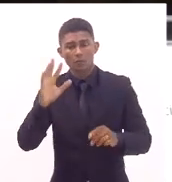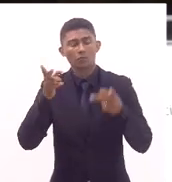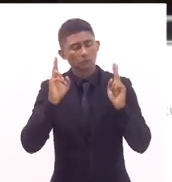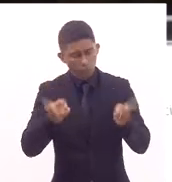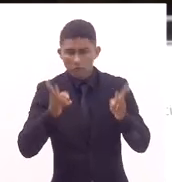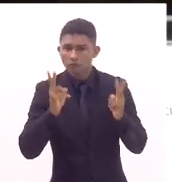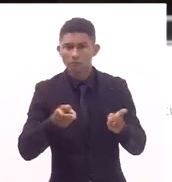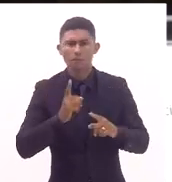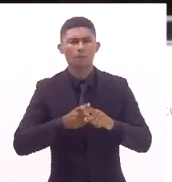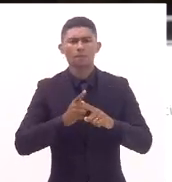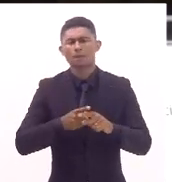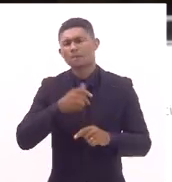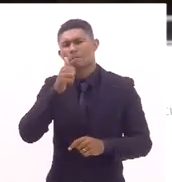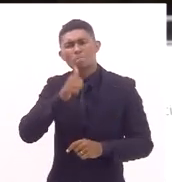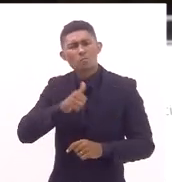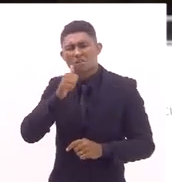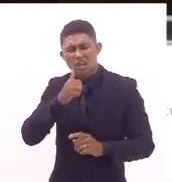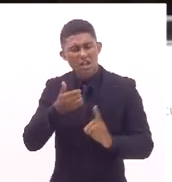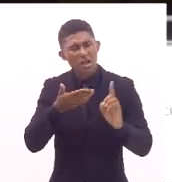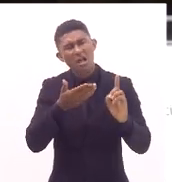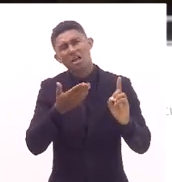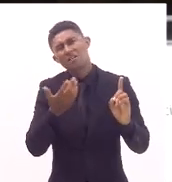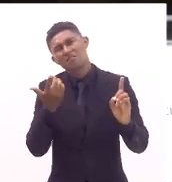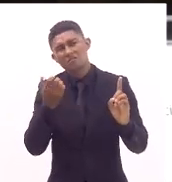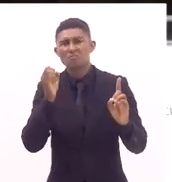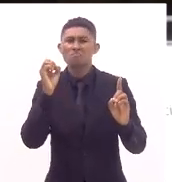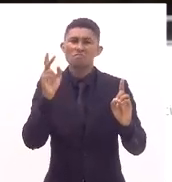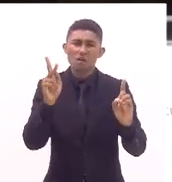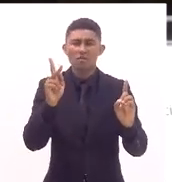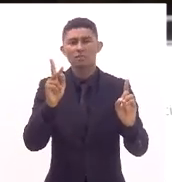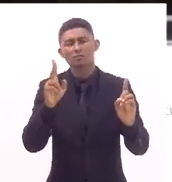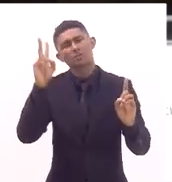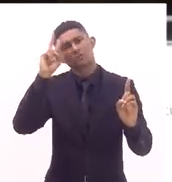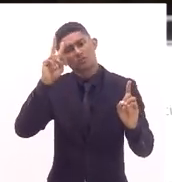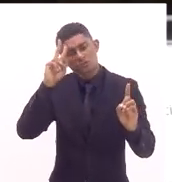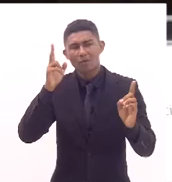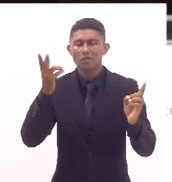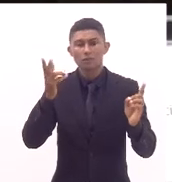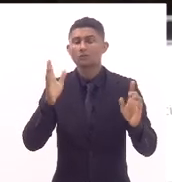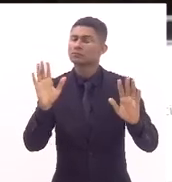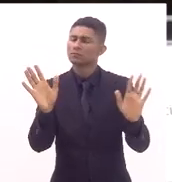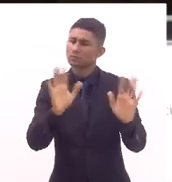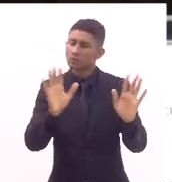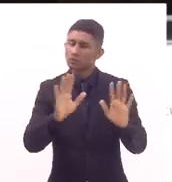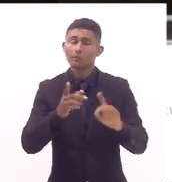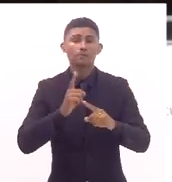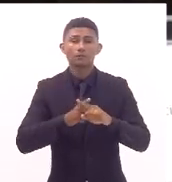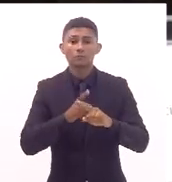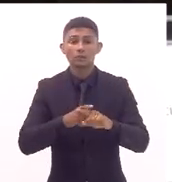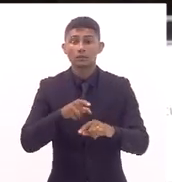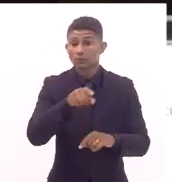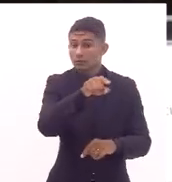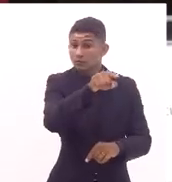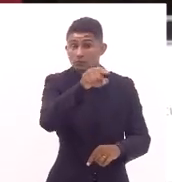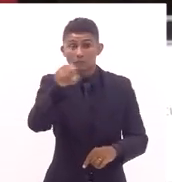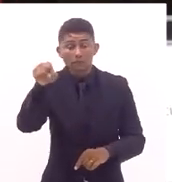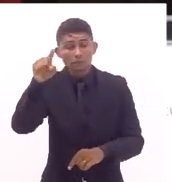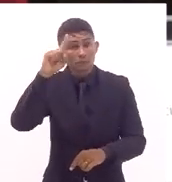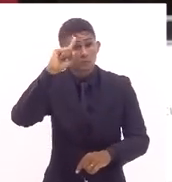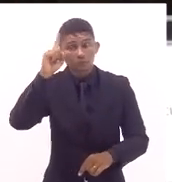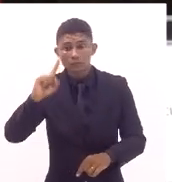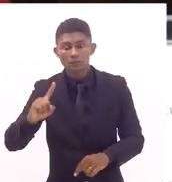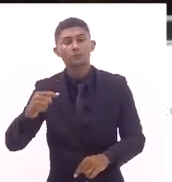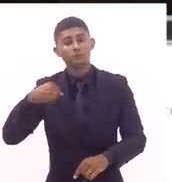é mais uma mulher e a história dela credencia não por isso E é porque vocês não tem dimensão